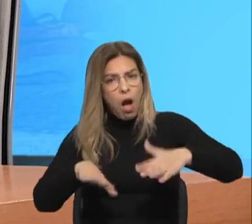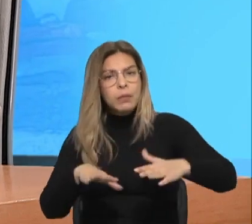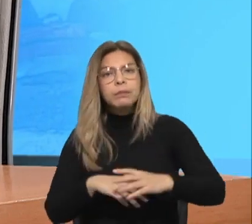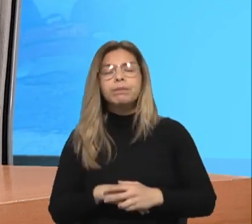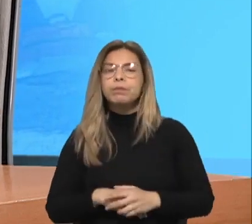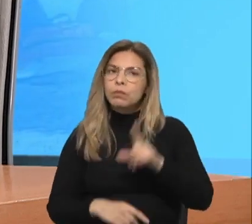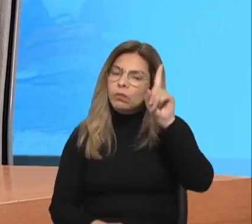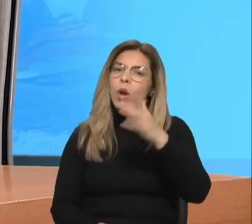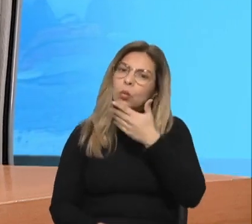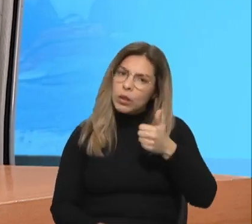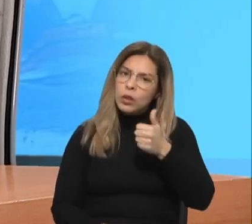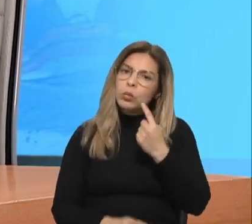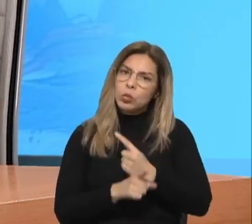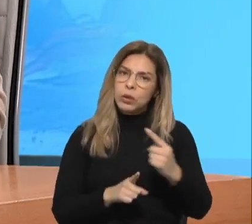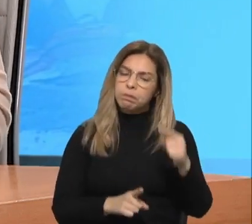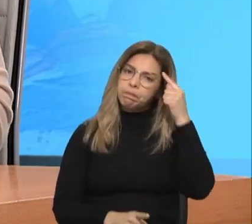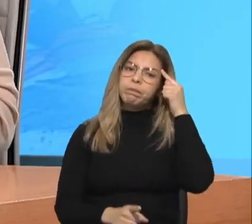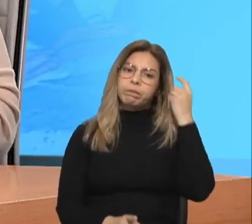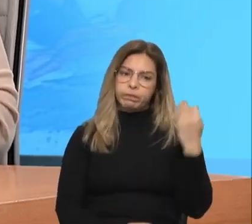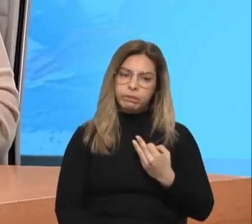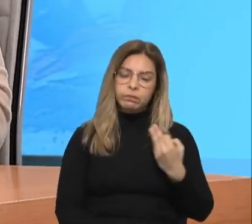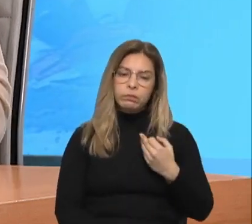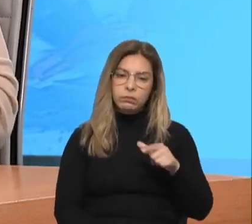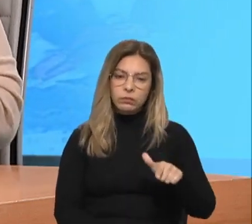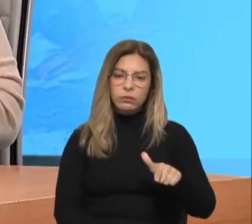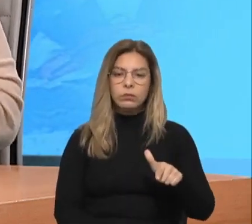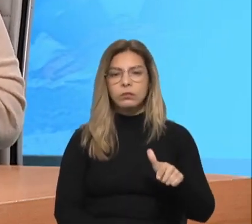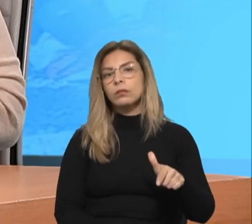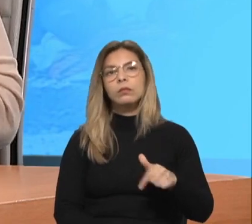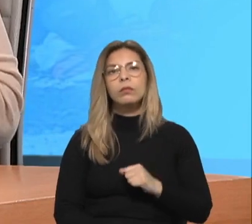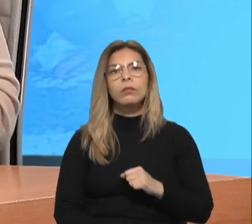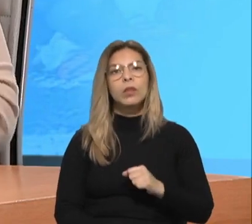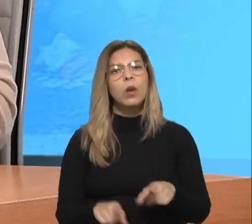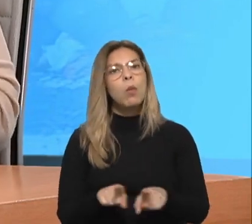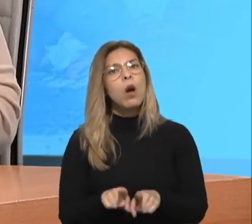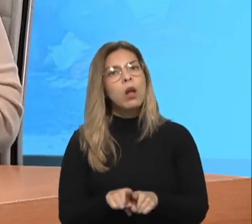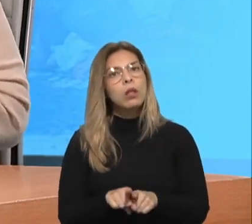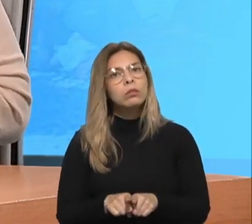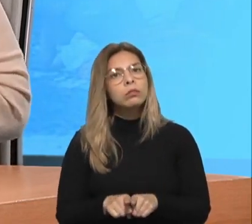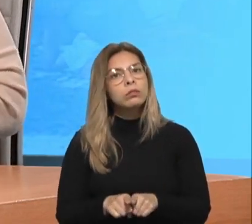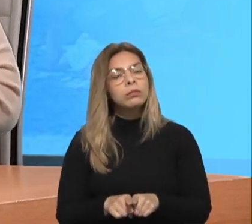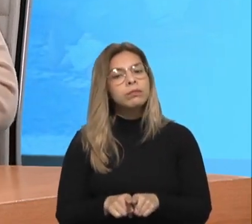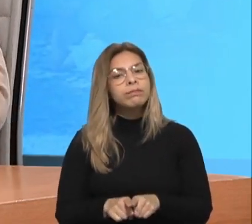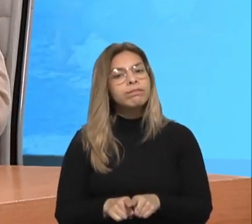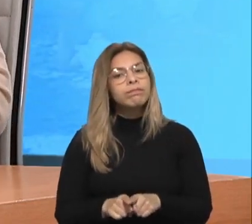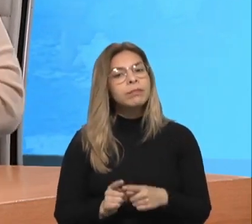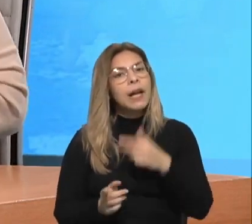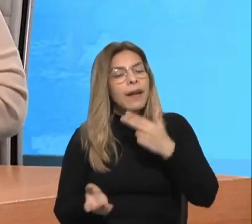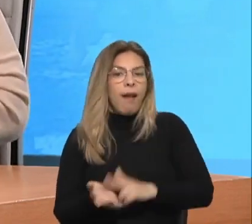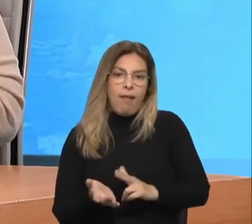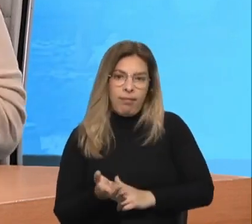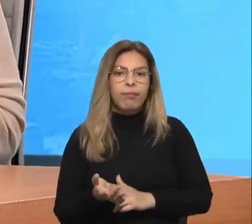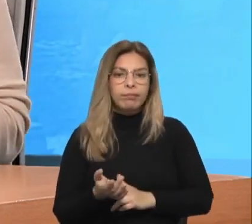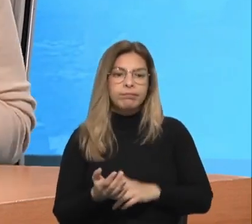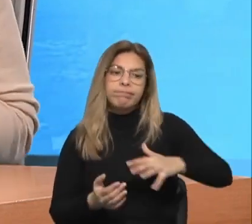porque fala-se de um processo de recepção, mas que tenha atenção às realidades